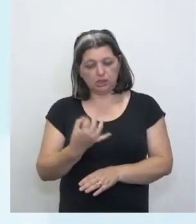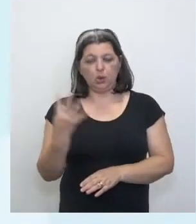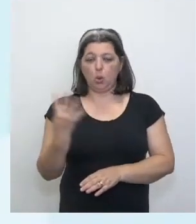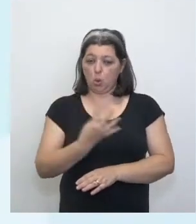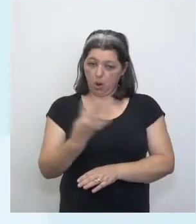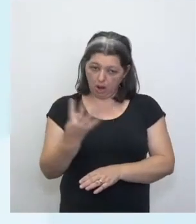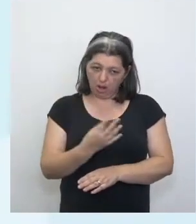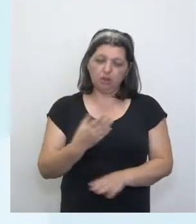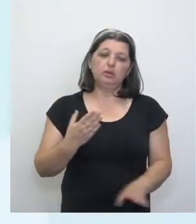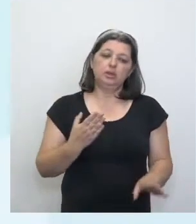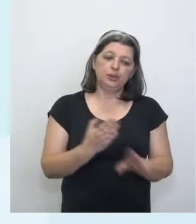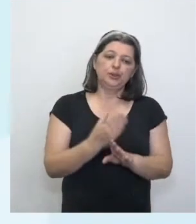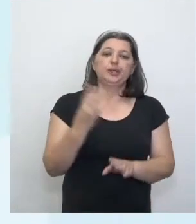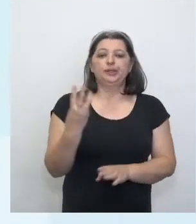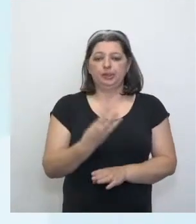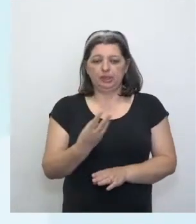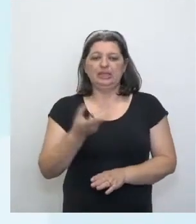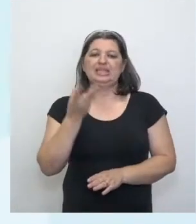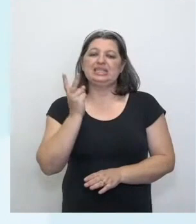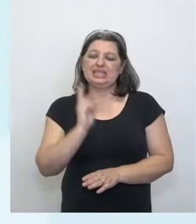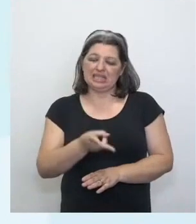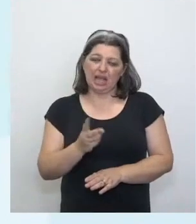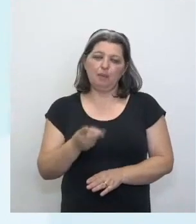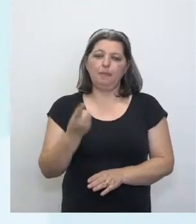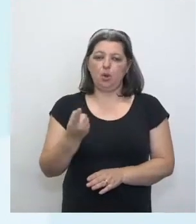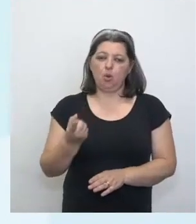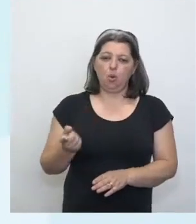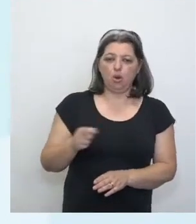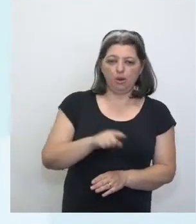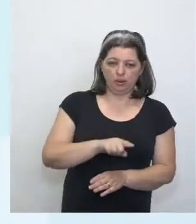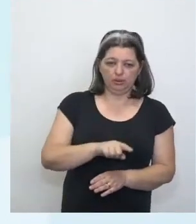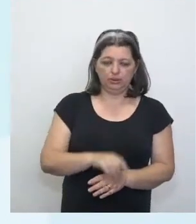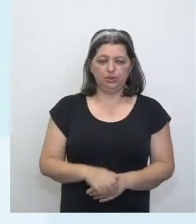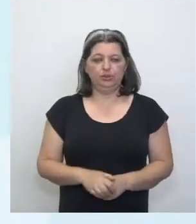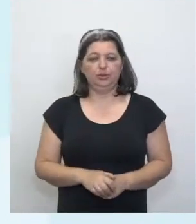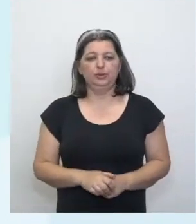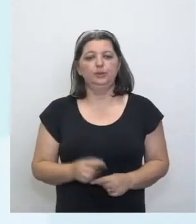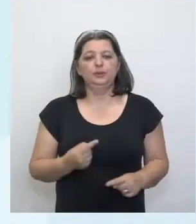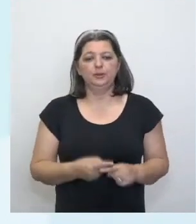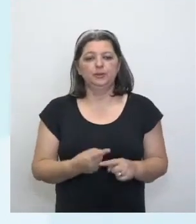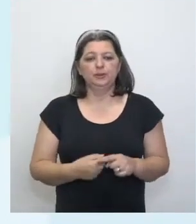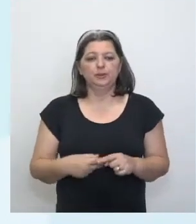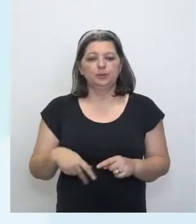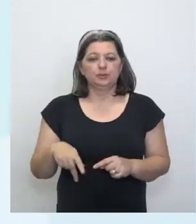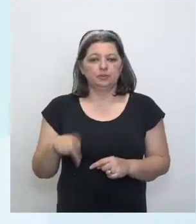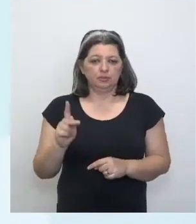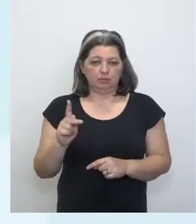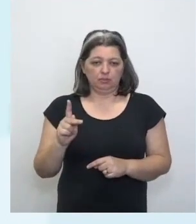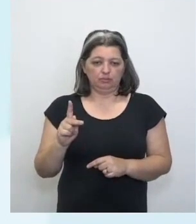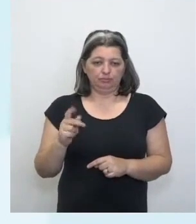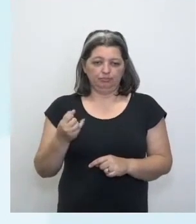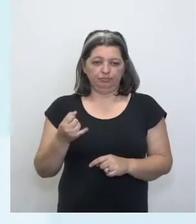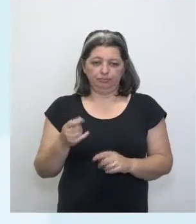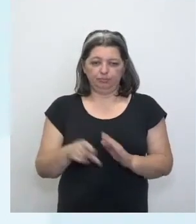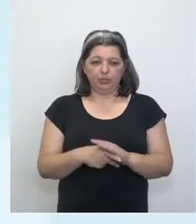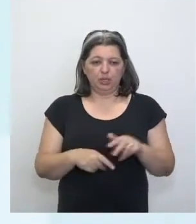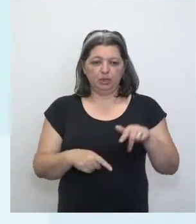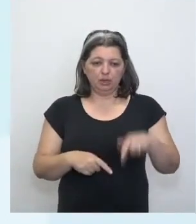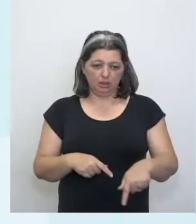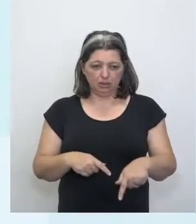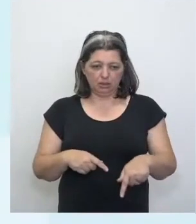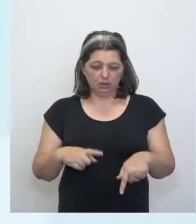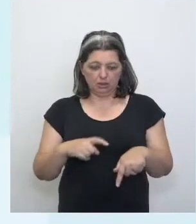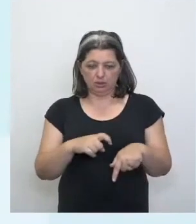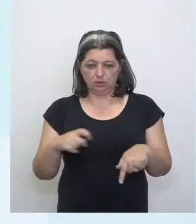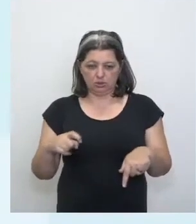4, eu vou encontrar um grau 3. Sempre um a menos, tá bom? E esse K, se ele for raiz, vai dar zero o resto de x,